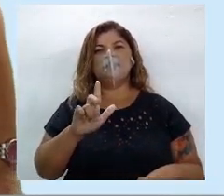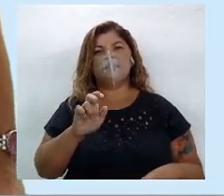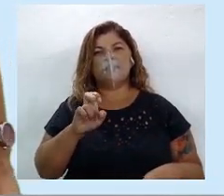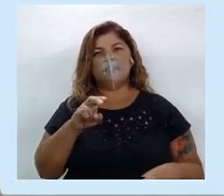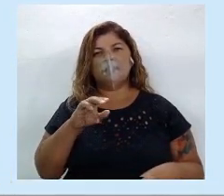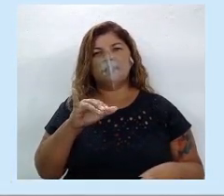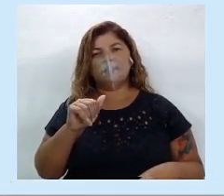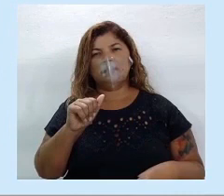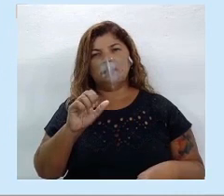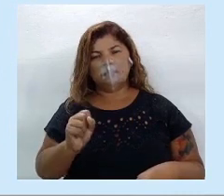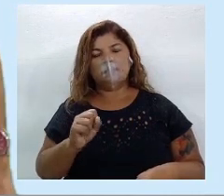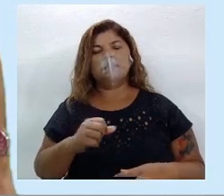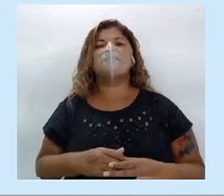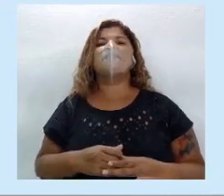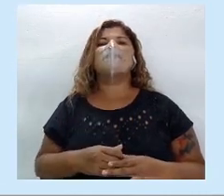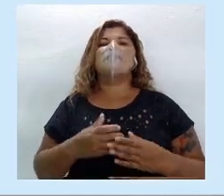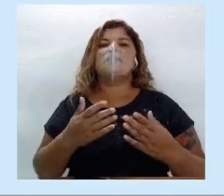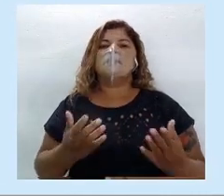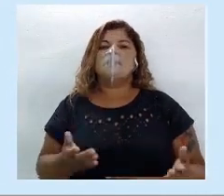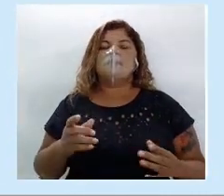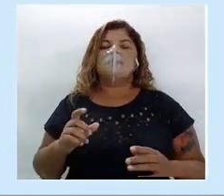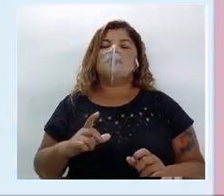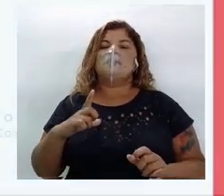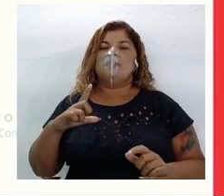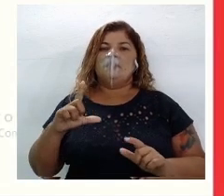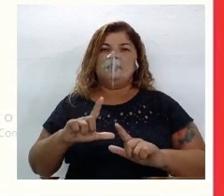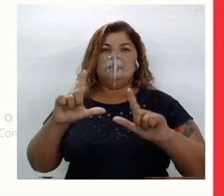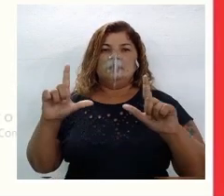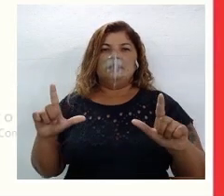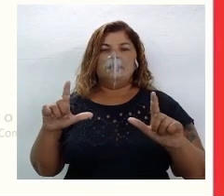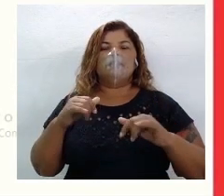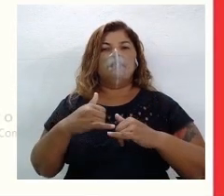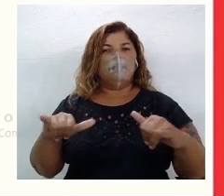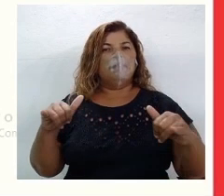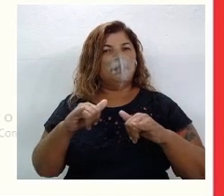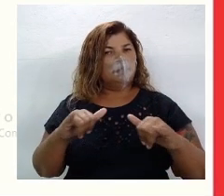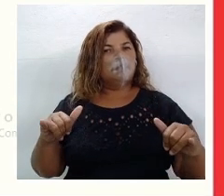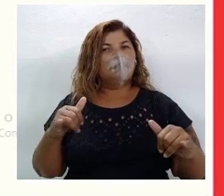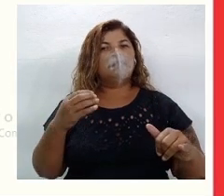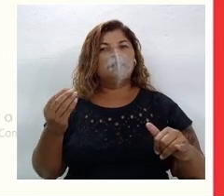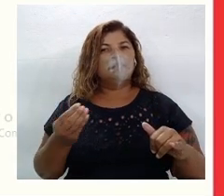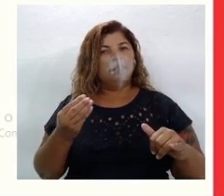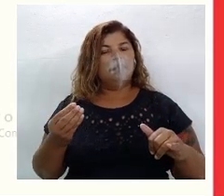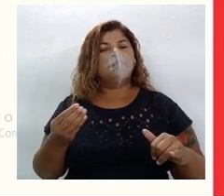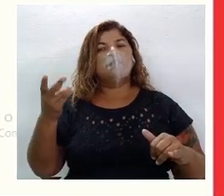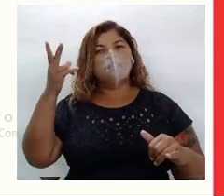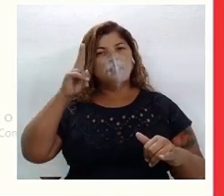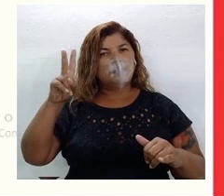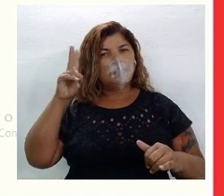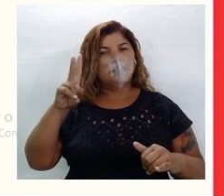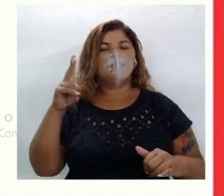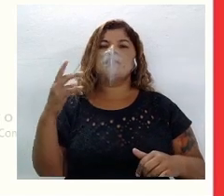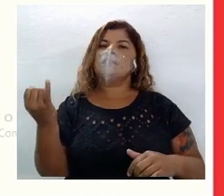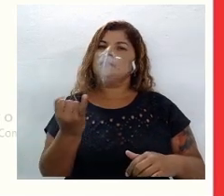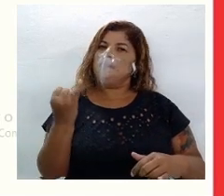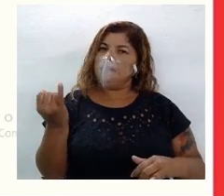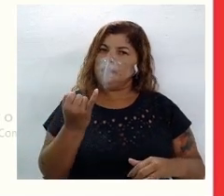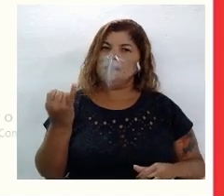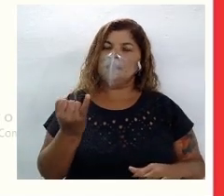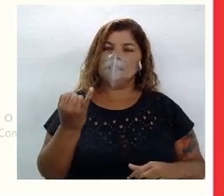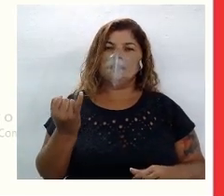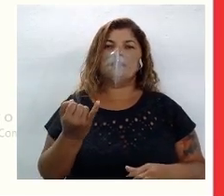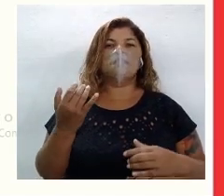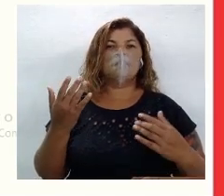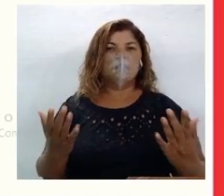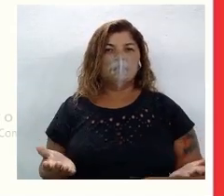veremos. Então, vamos lá aqui. Na tela nós temos essas duas informações de teor bem histórico e importante.